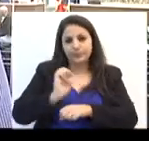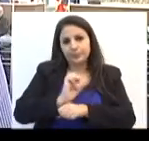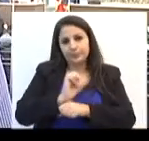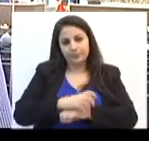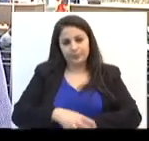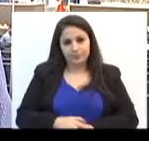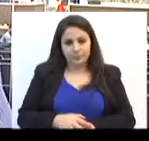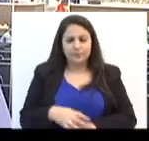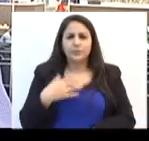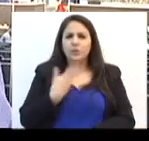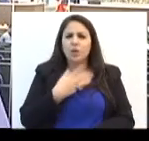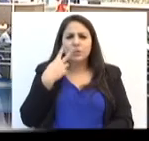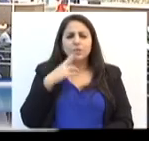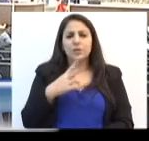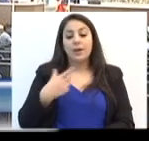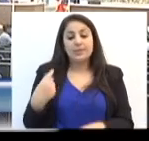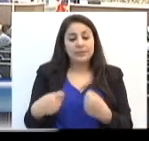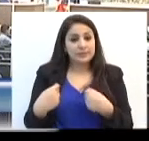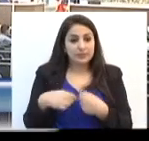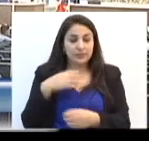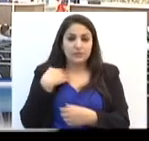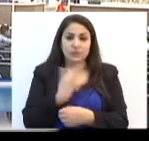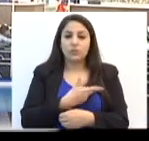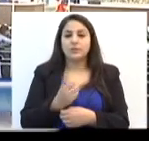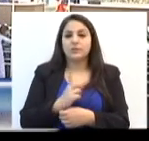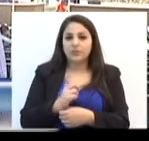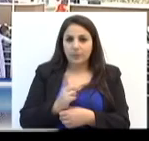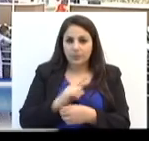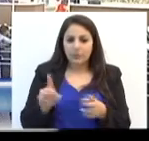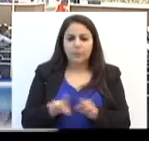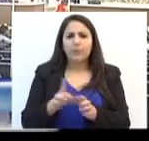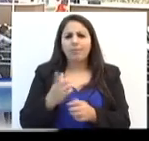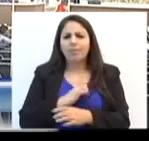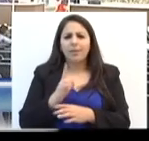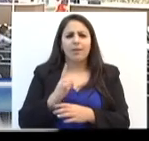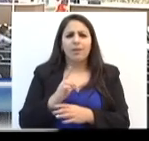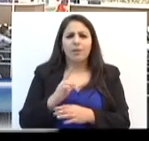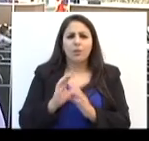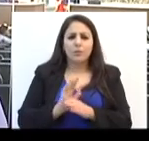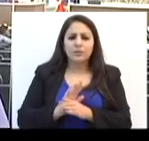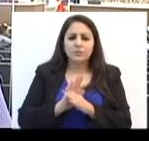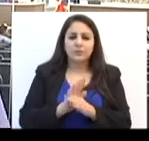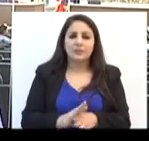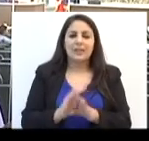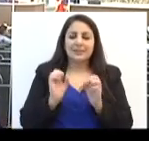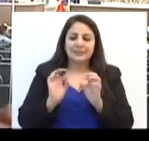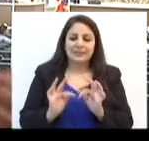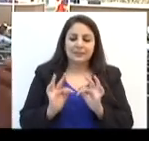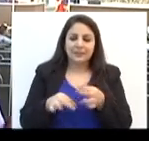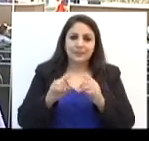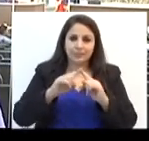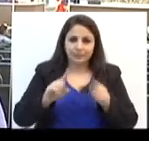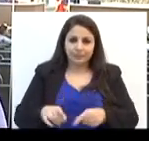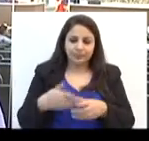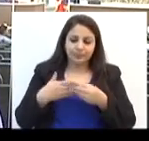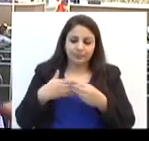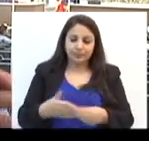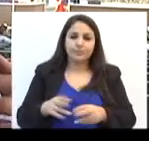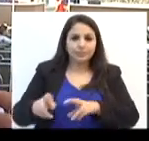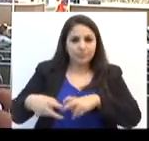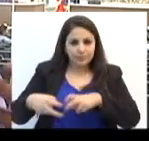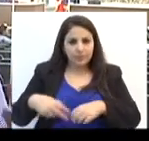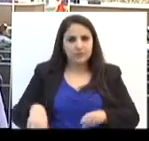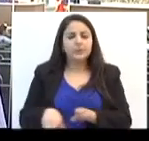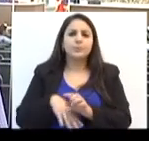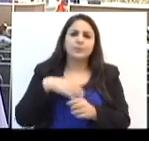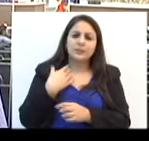A gente vê a grande necessidade que nós temos de ter uma assistência técnica pública para acompanhar os agricultores, para fazer